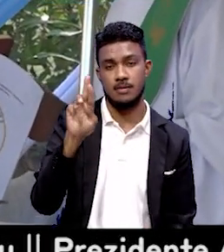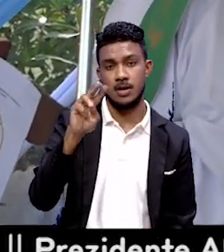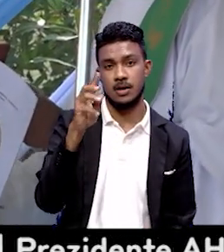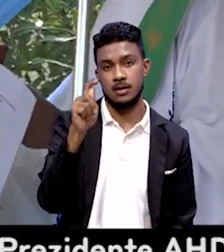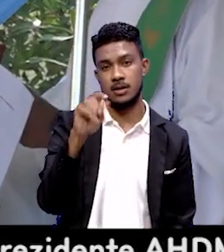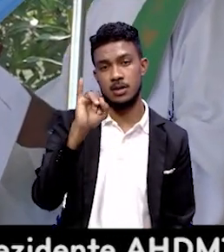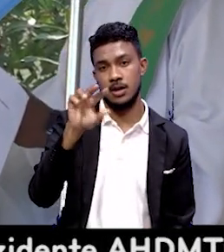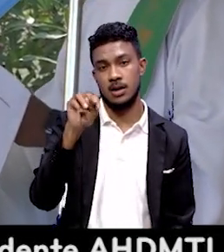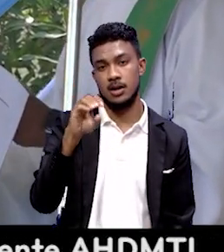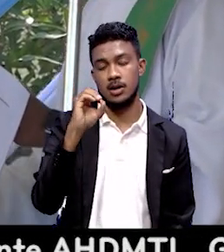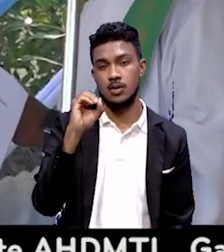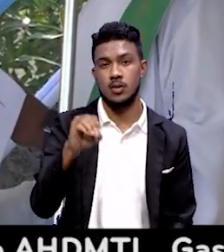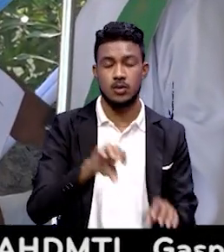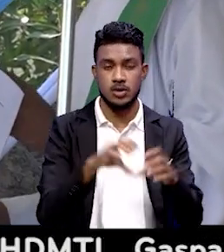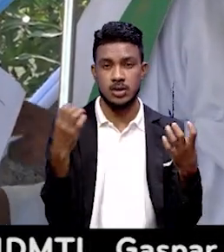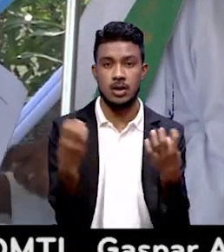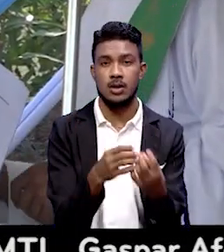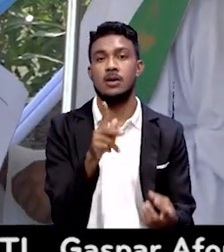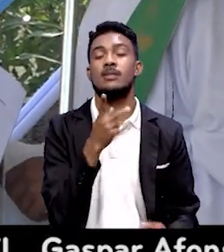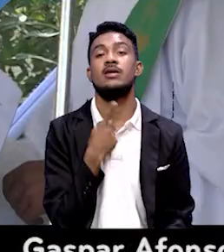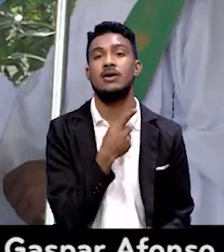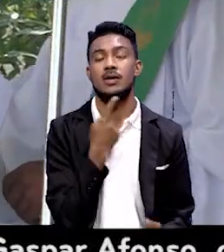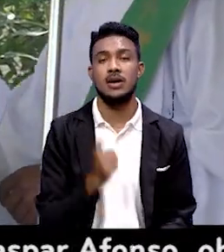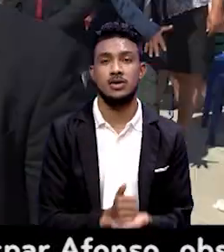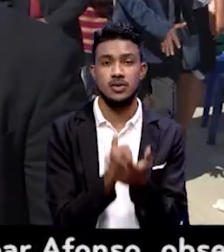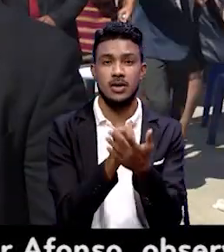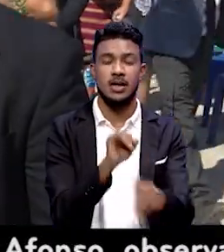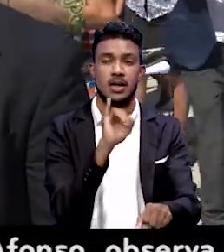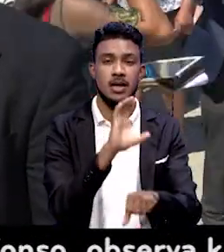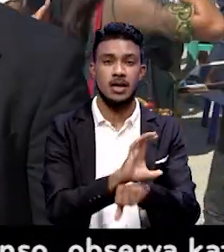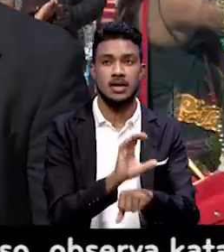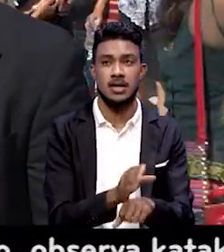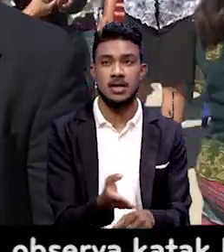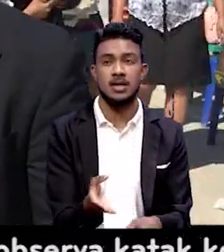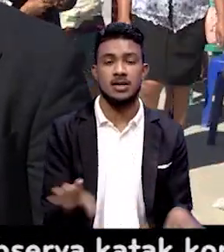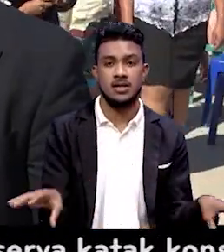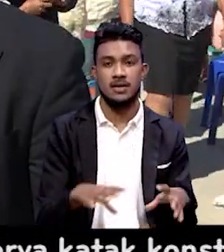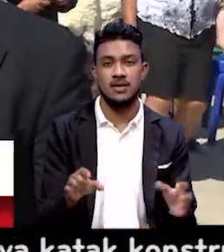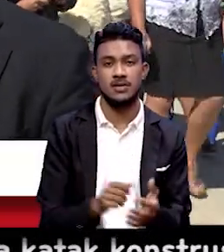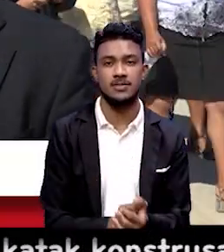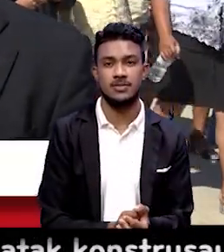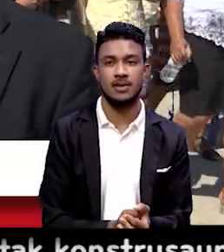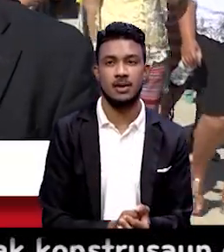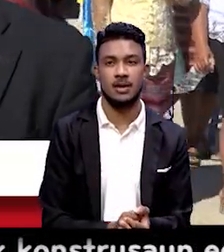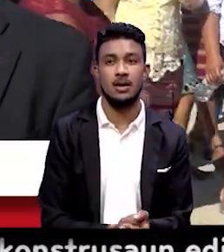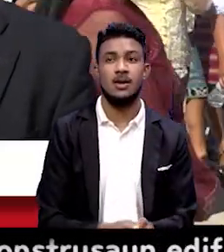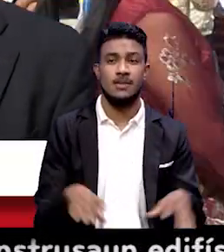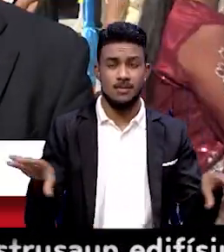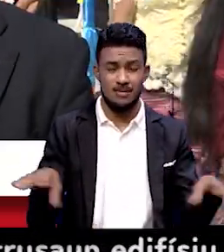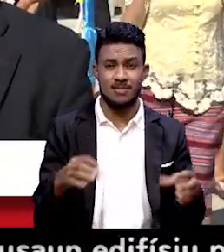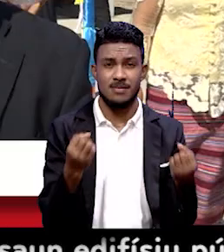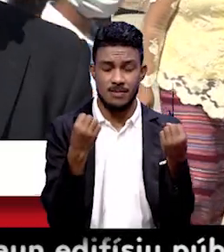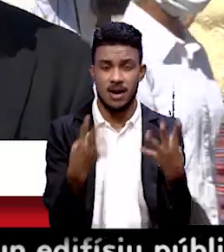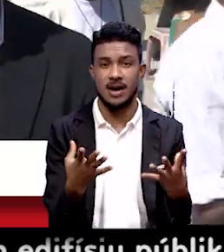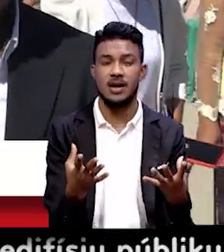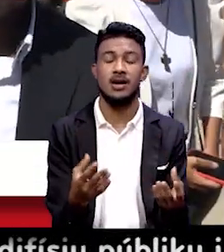Conselho Pastoral Nehamrik, a tu apoio paróquia de serviço. O Conselho Paroquial na BMIA, para Coituan, o